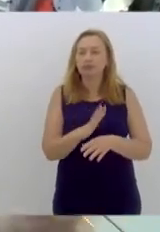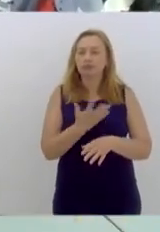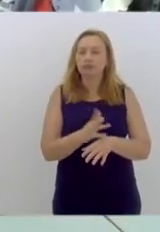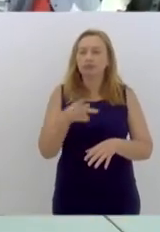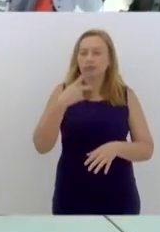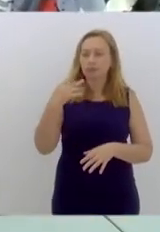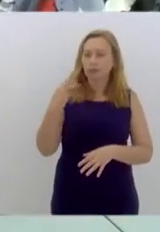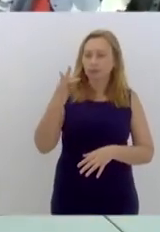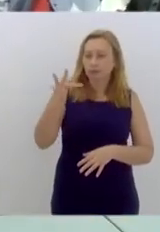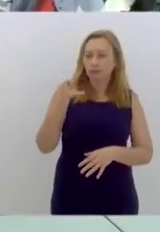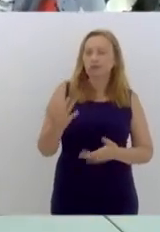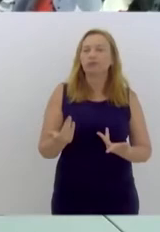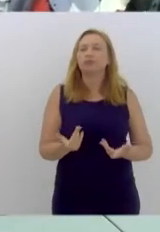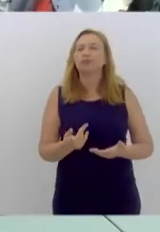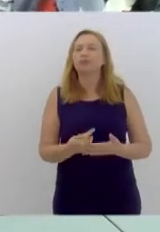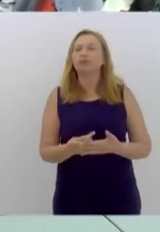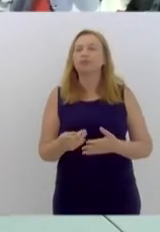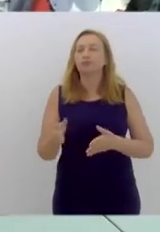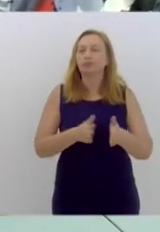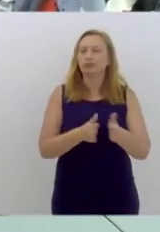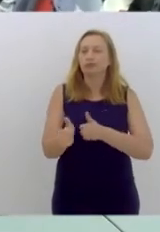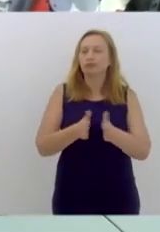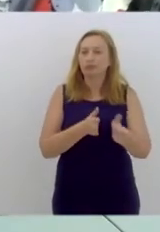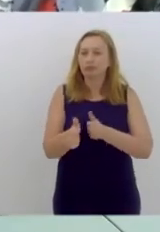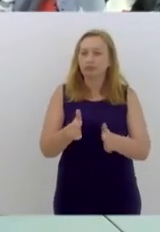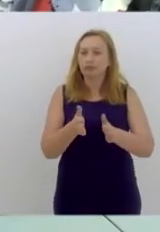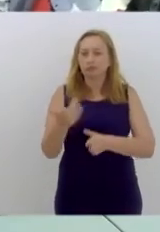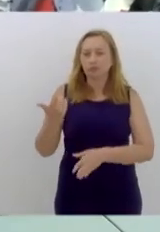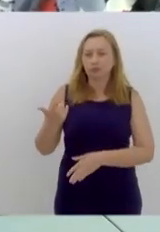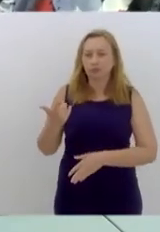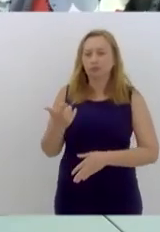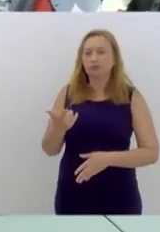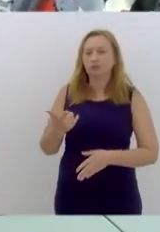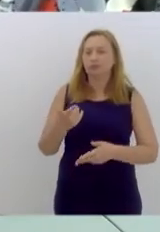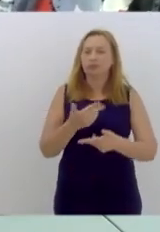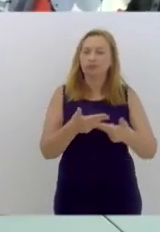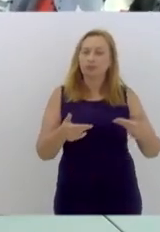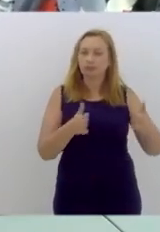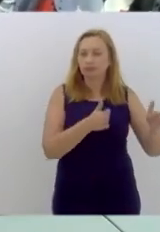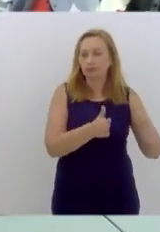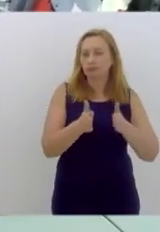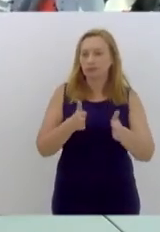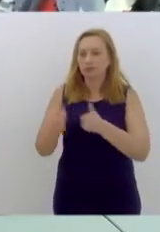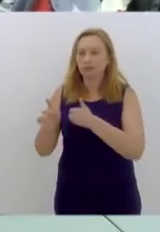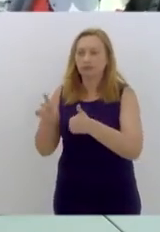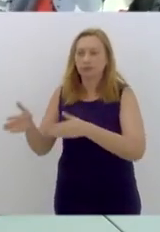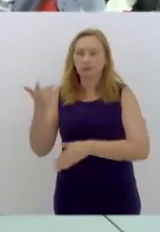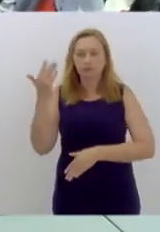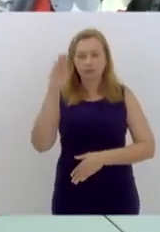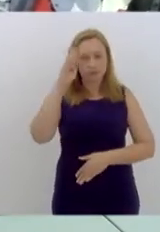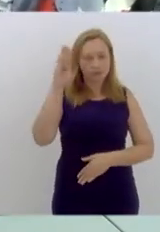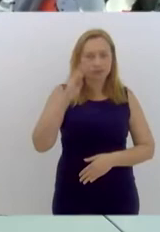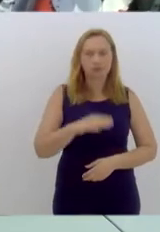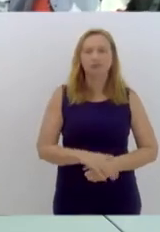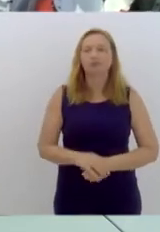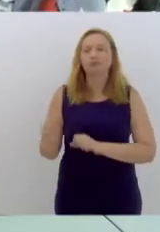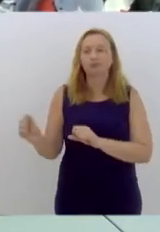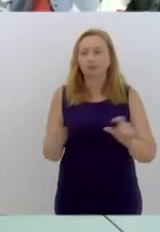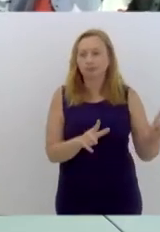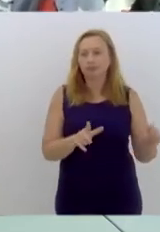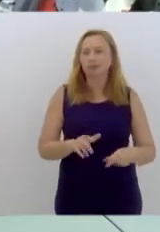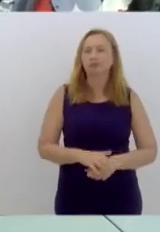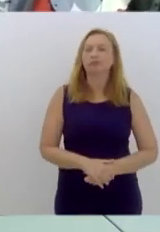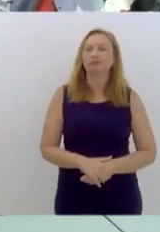e com foco no resultado e garantia de acesso. O acesso às diferentes etapas é fundamental. Pode passar, por favor.